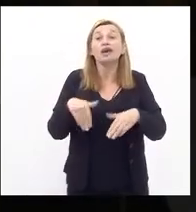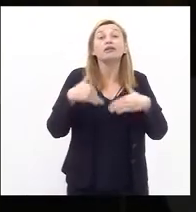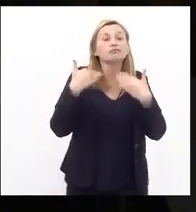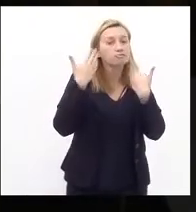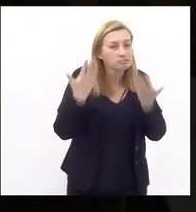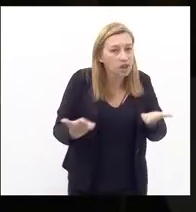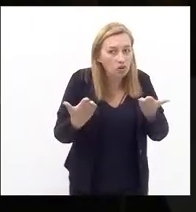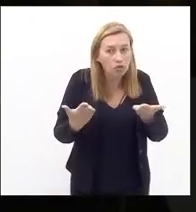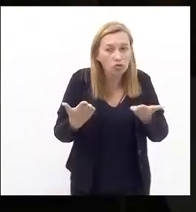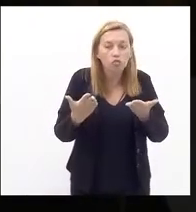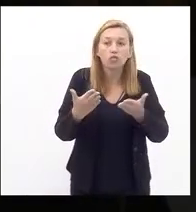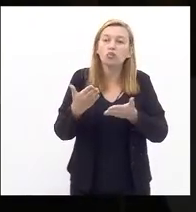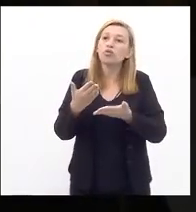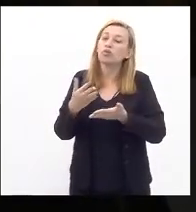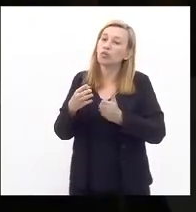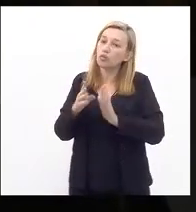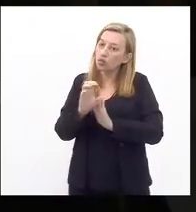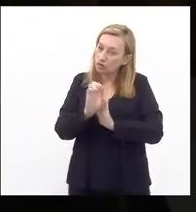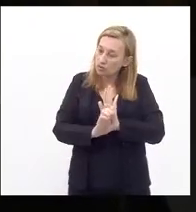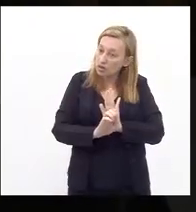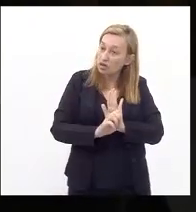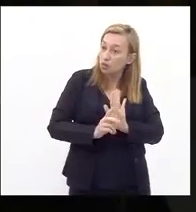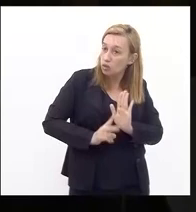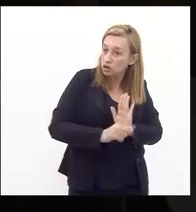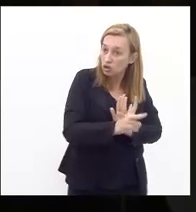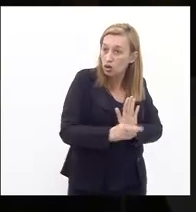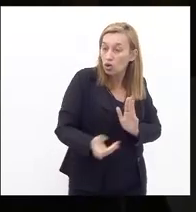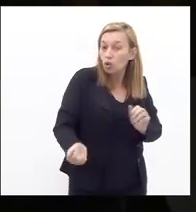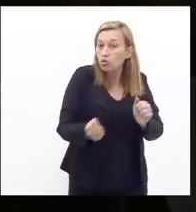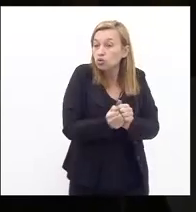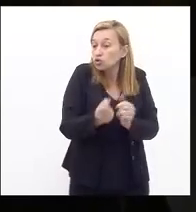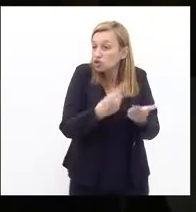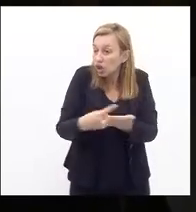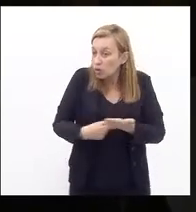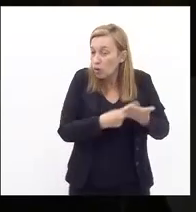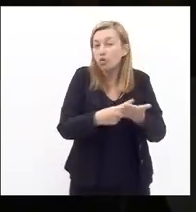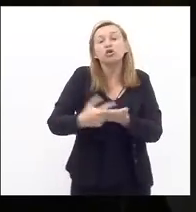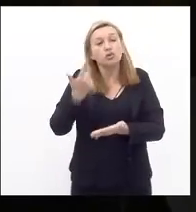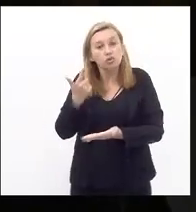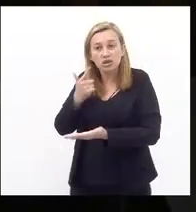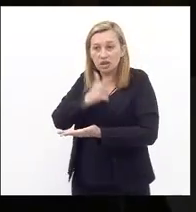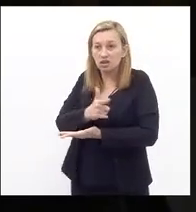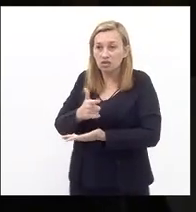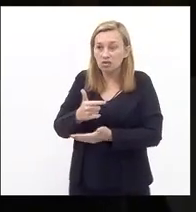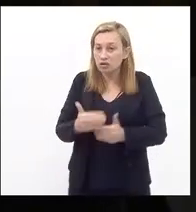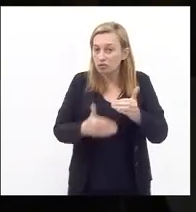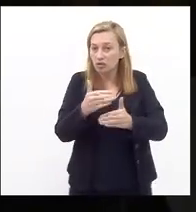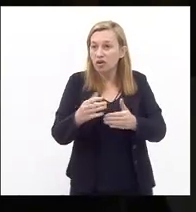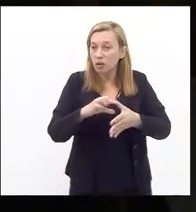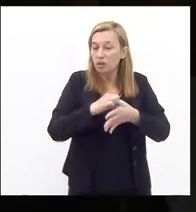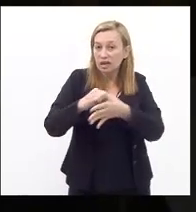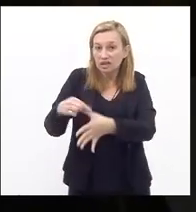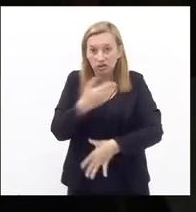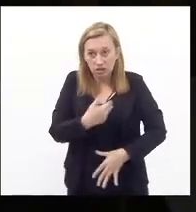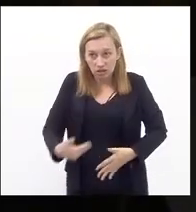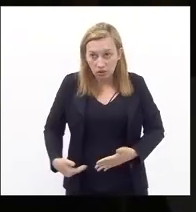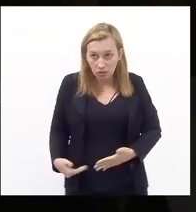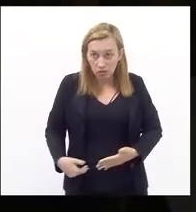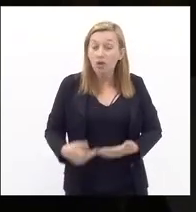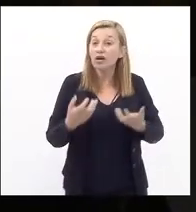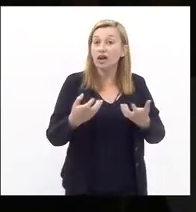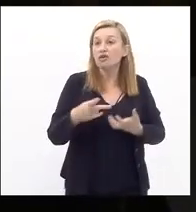é mantido esse destaque não obstante conjunto de acordos que a gente conseguiu fechar com a liderança do governo